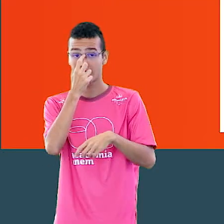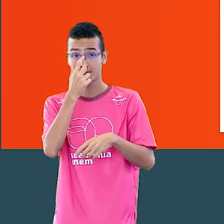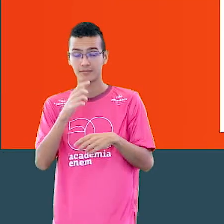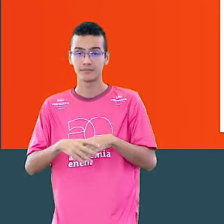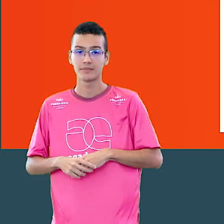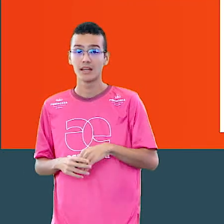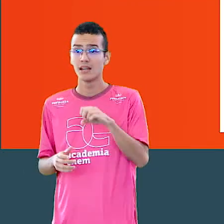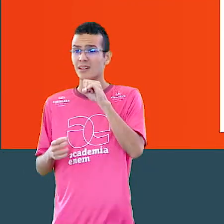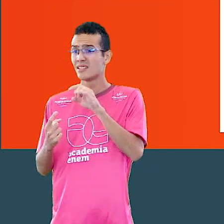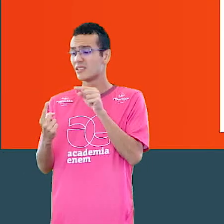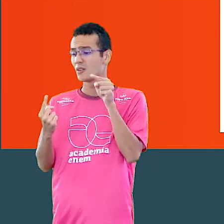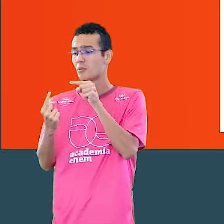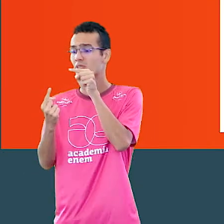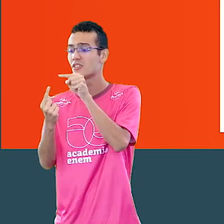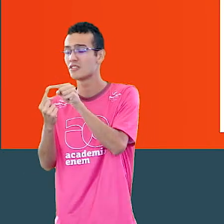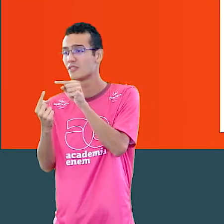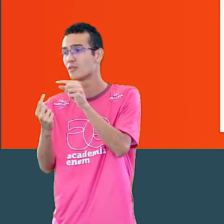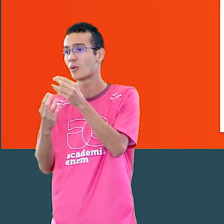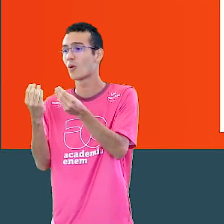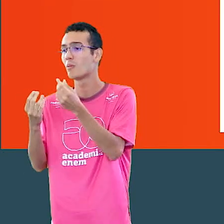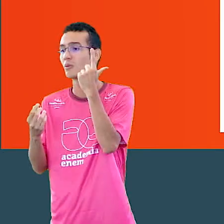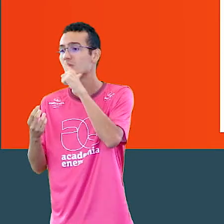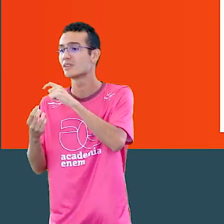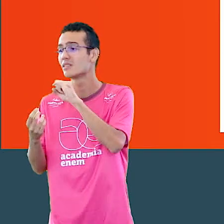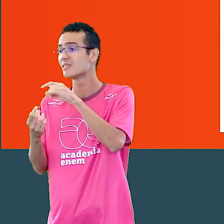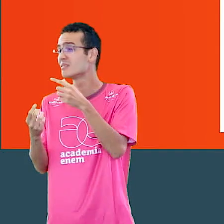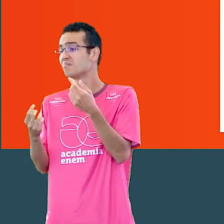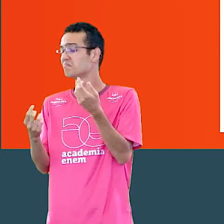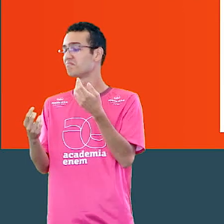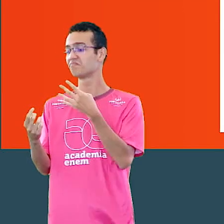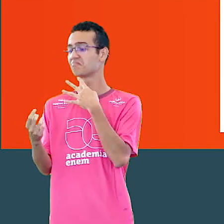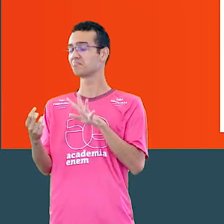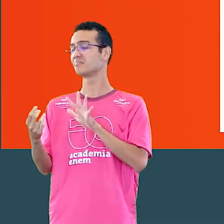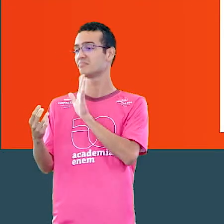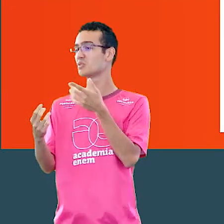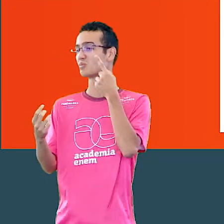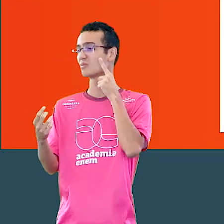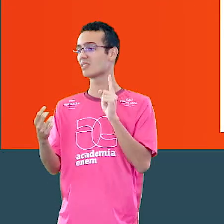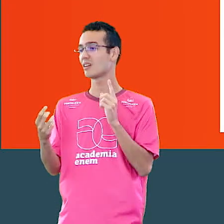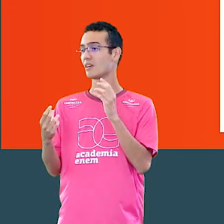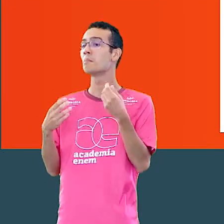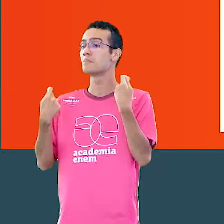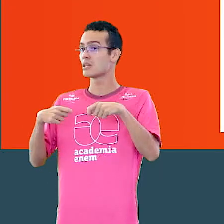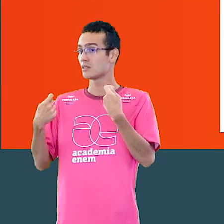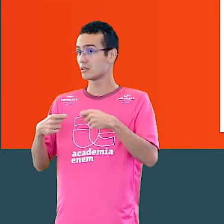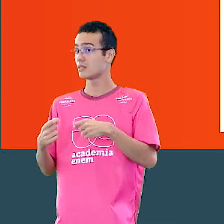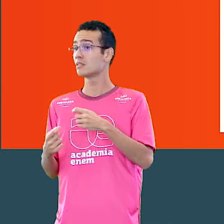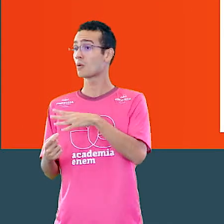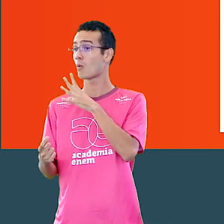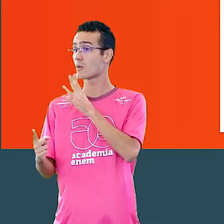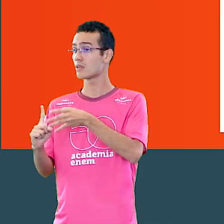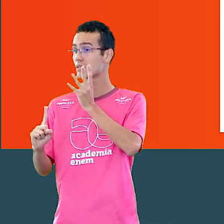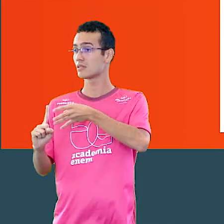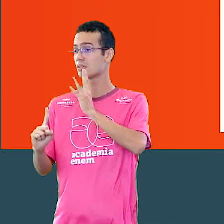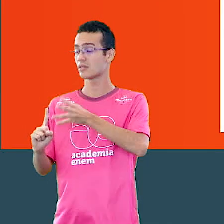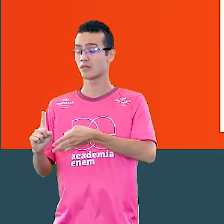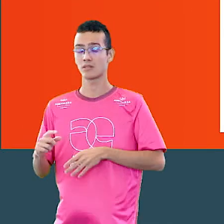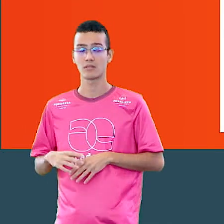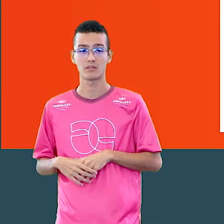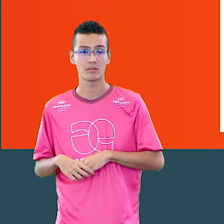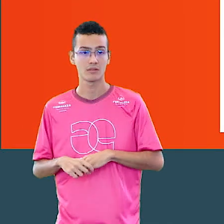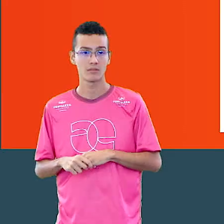não sei onde é que eu quero chegar? Eu tenho que querer chegar em algum canto, tá? Então, primeira